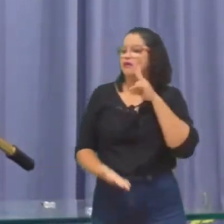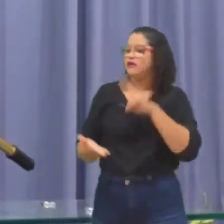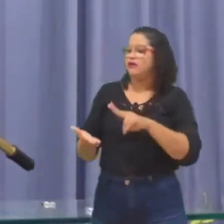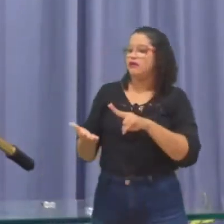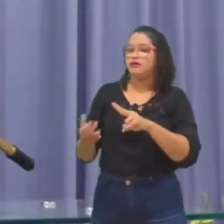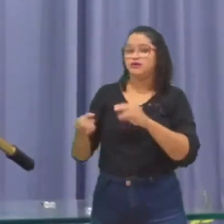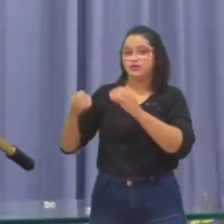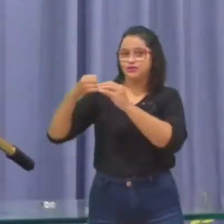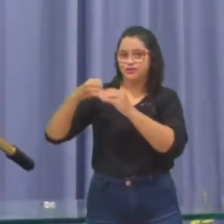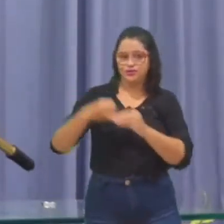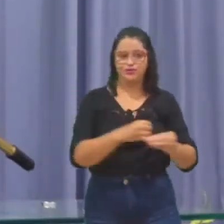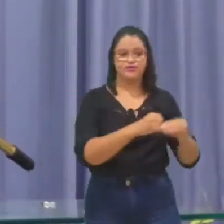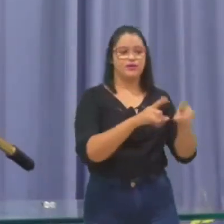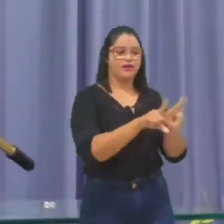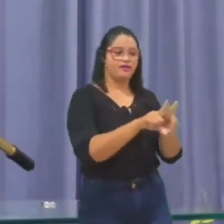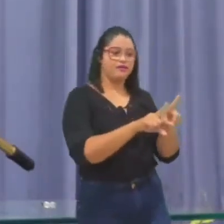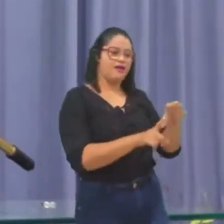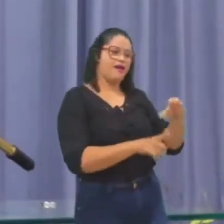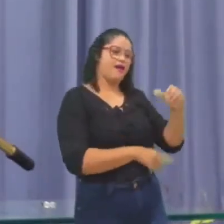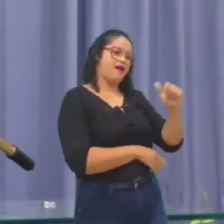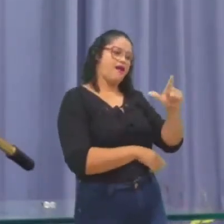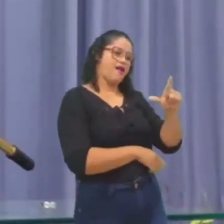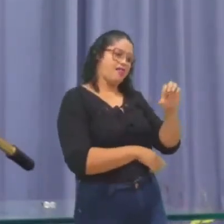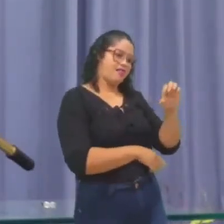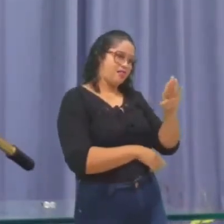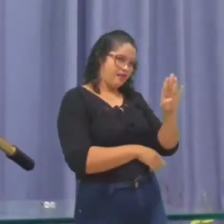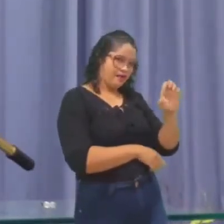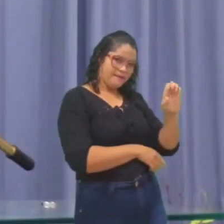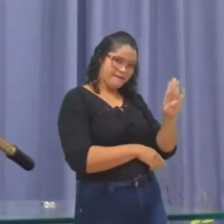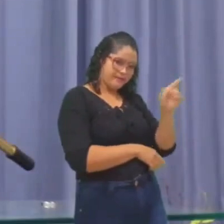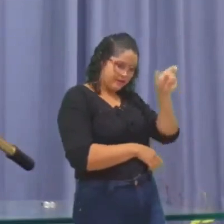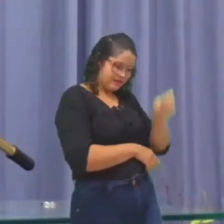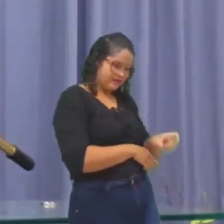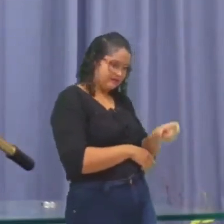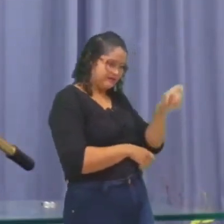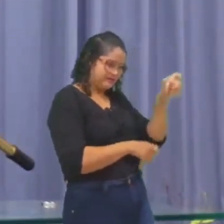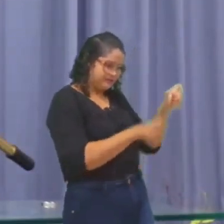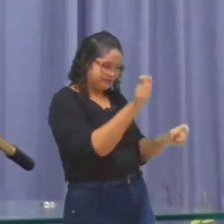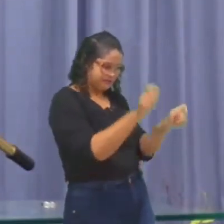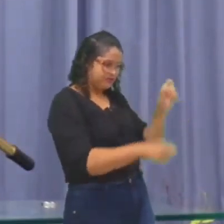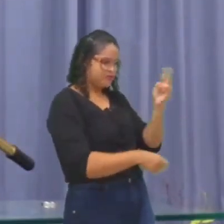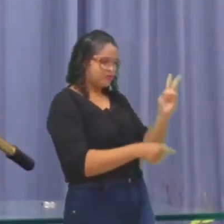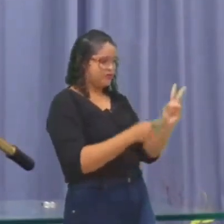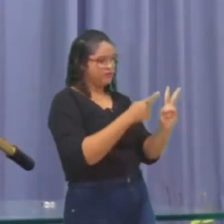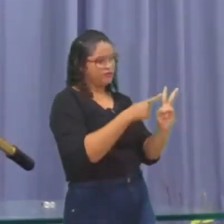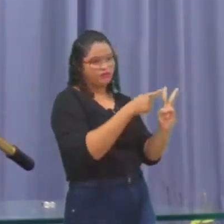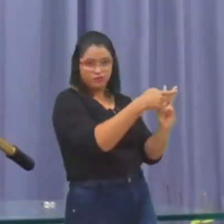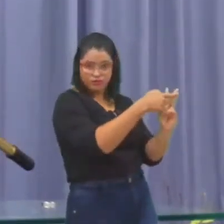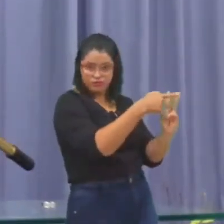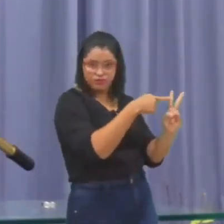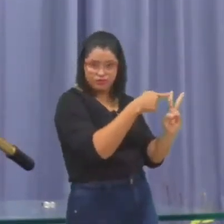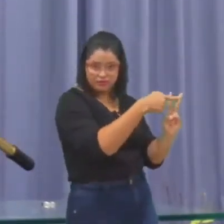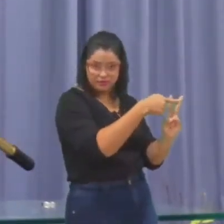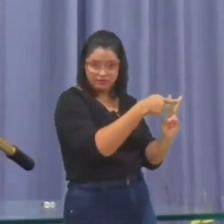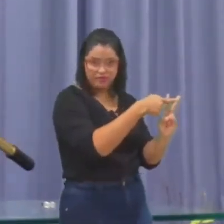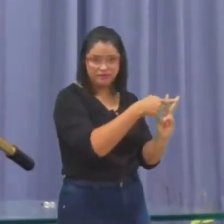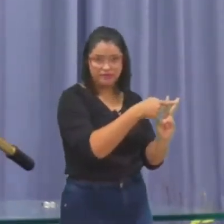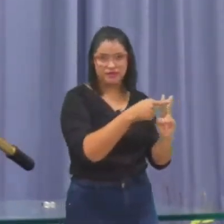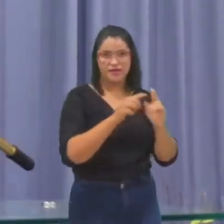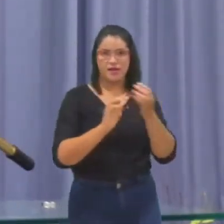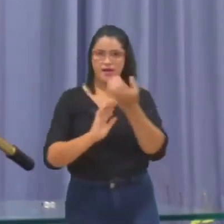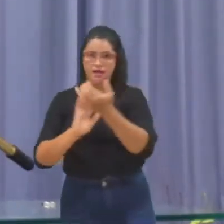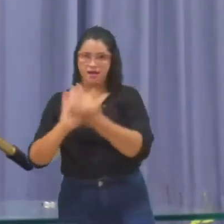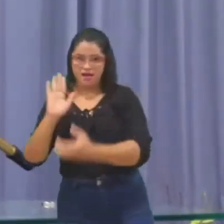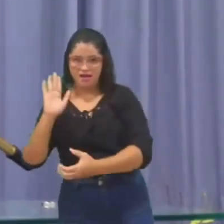Josué e Calebe, né? Aqueles dois espias contrário à ideia dos 10. A Bíblia vai dizer nos versos 6 a